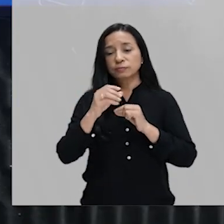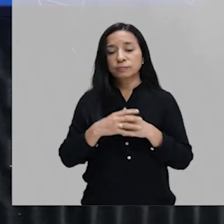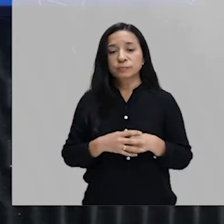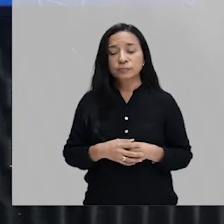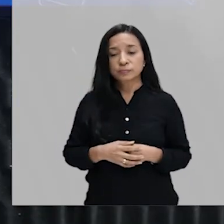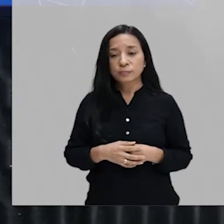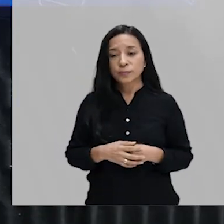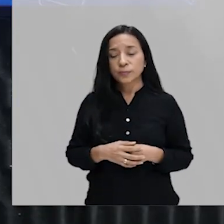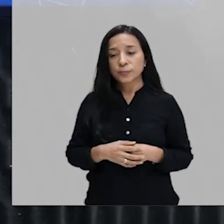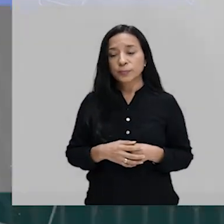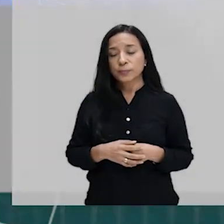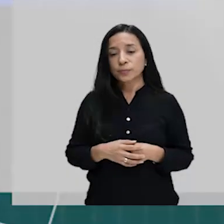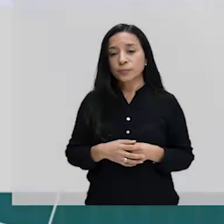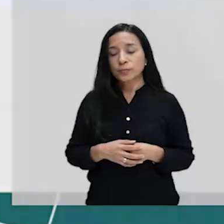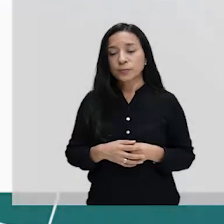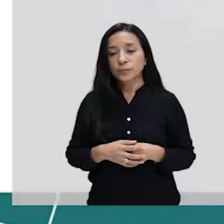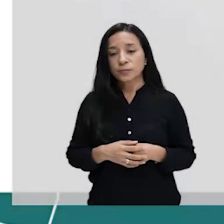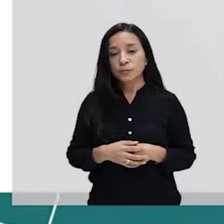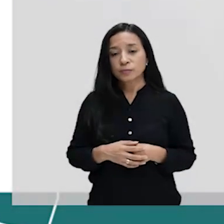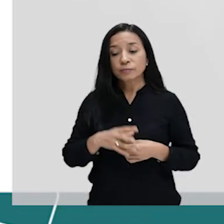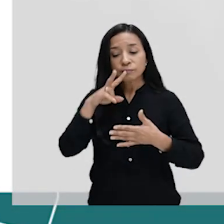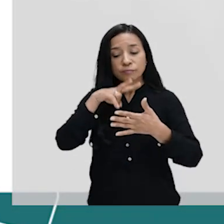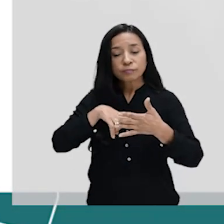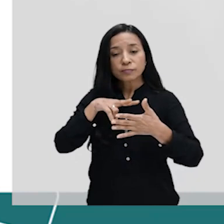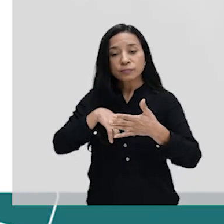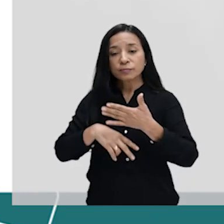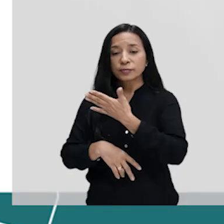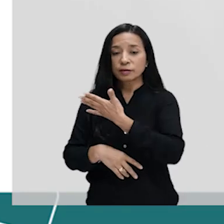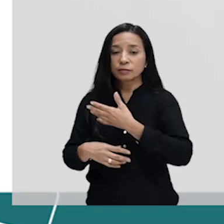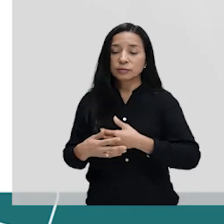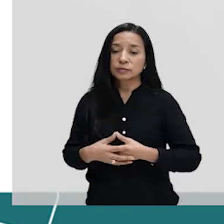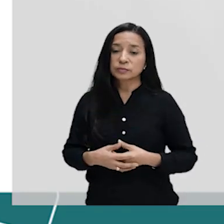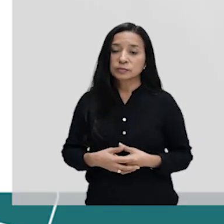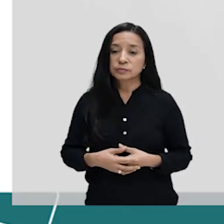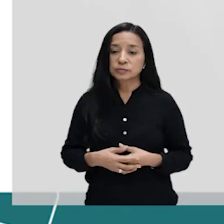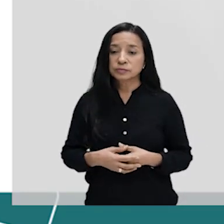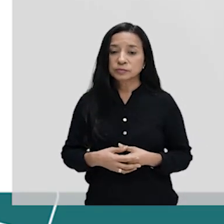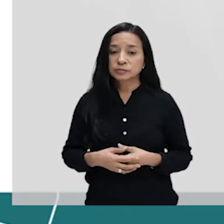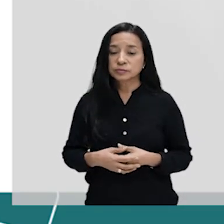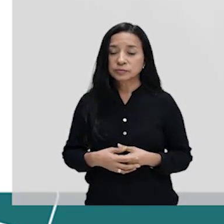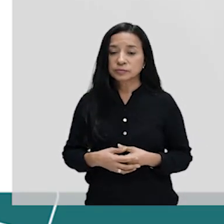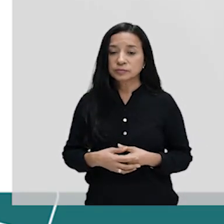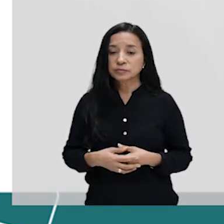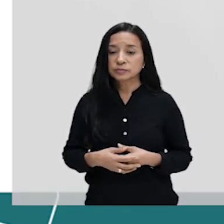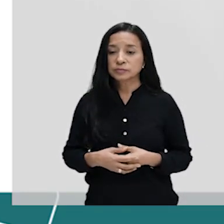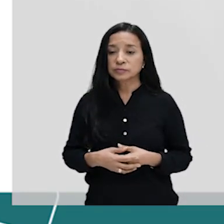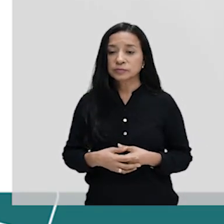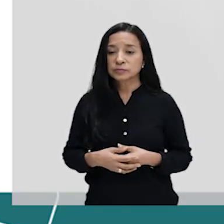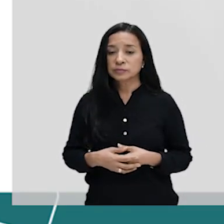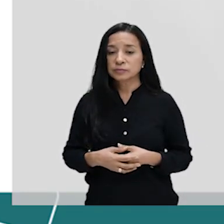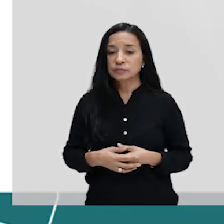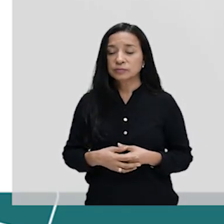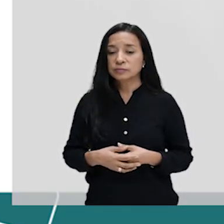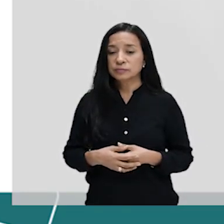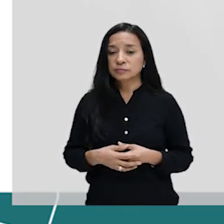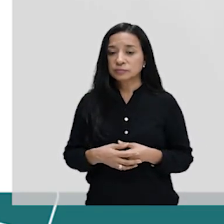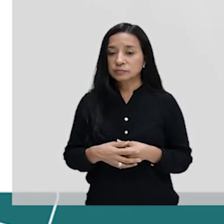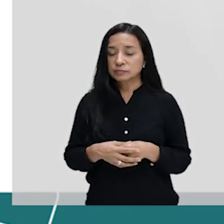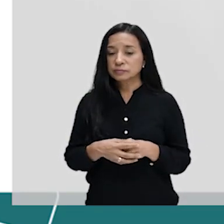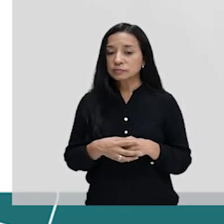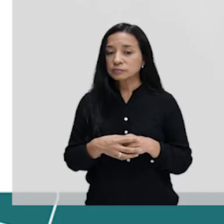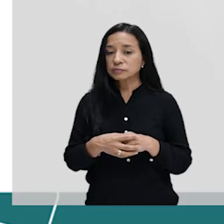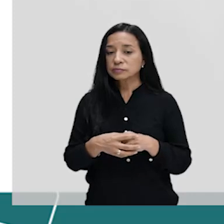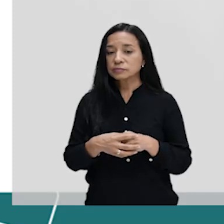São os pronomes pessoais retos que no discurso indicam quem fala, com quem se fala e de quem se fala,